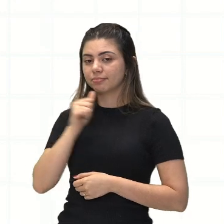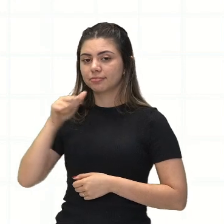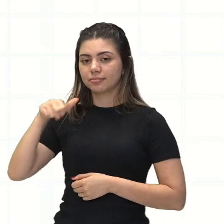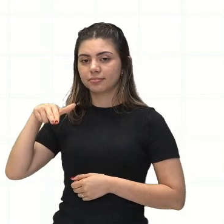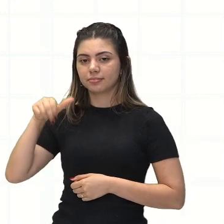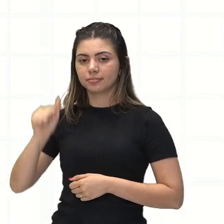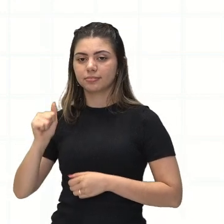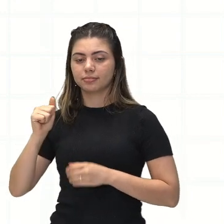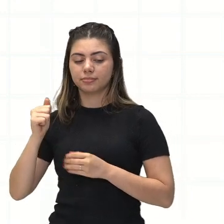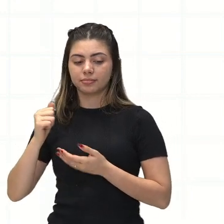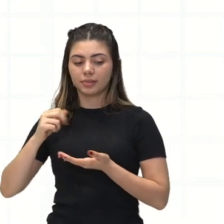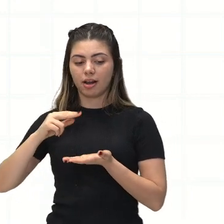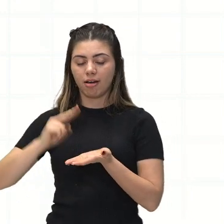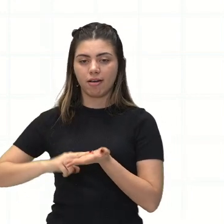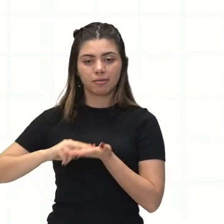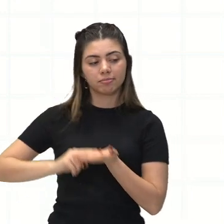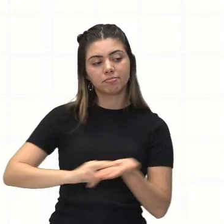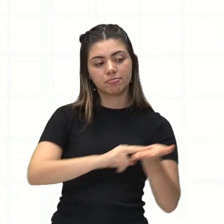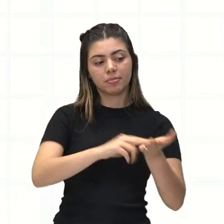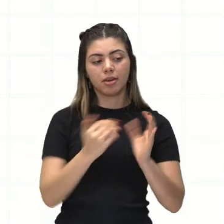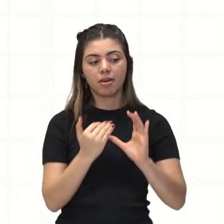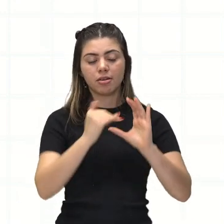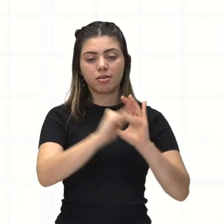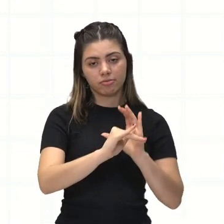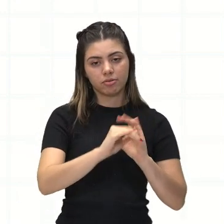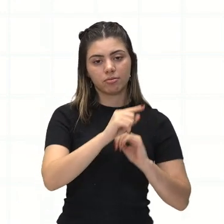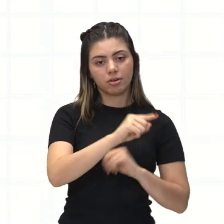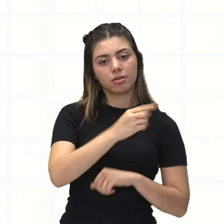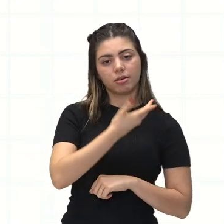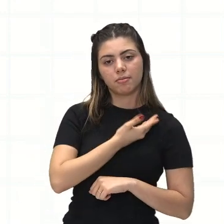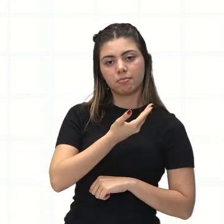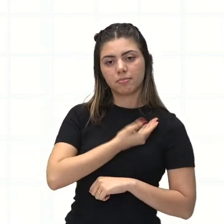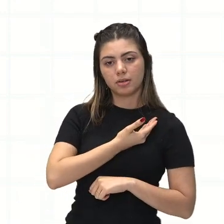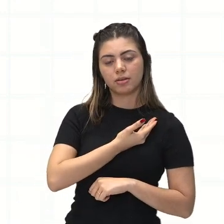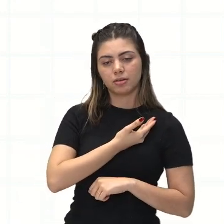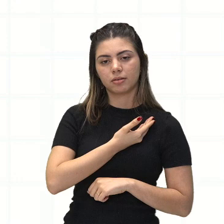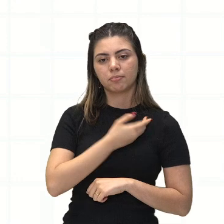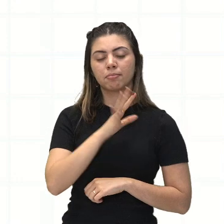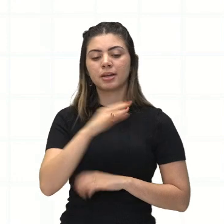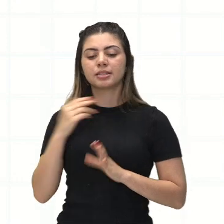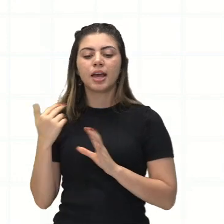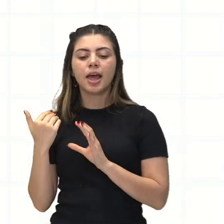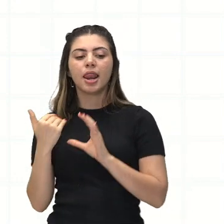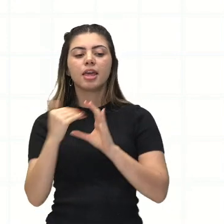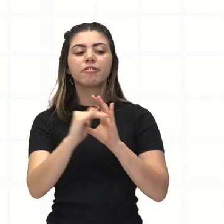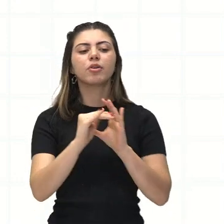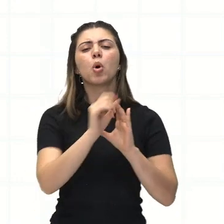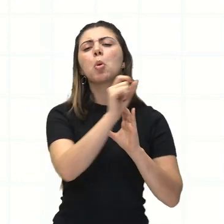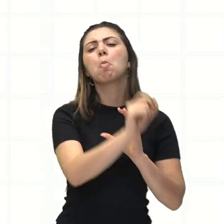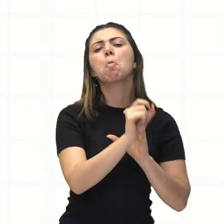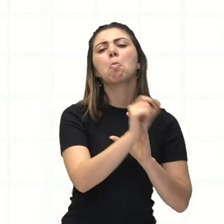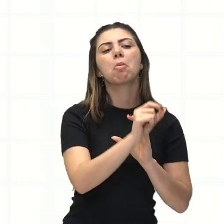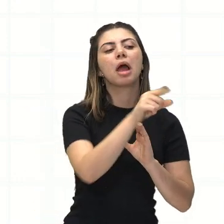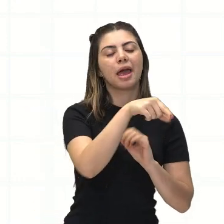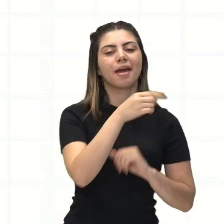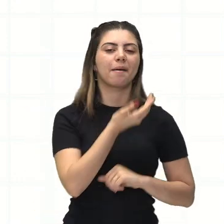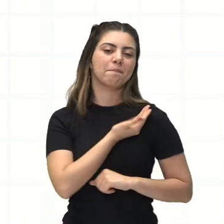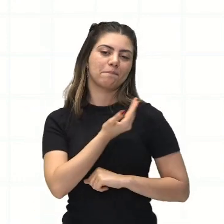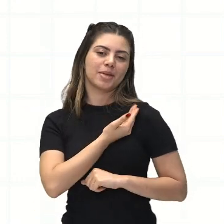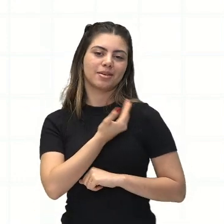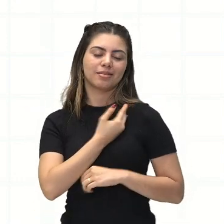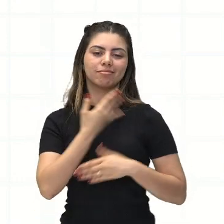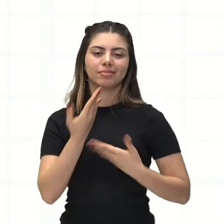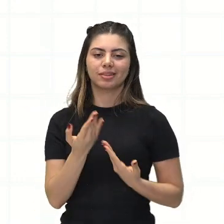quê? Uma carta. Mas aí eu tenho enviou a alguém, a sua amiga. E aí o